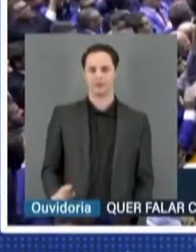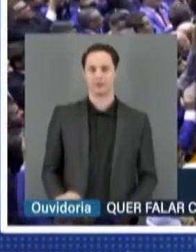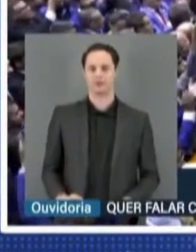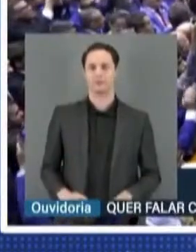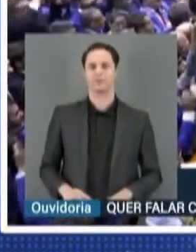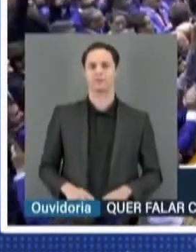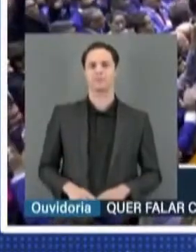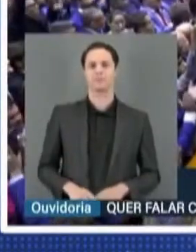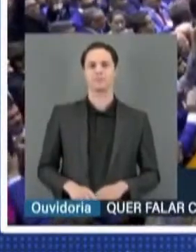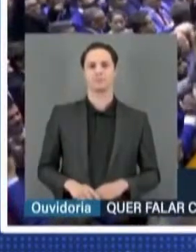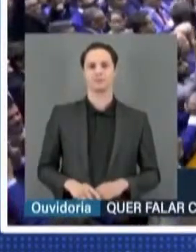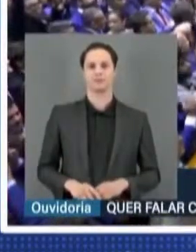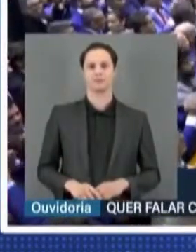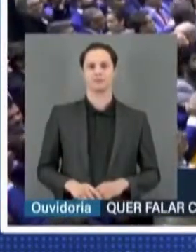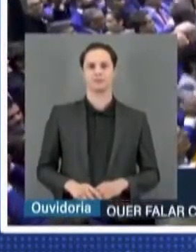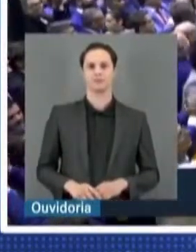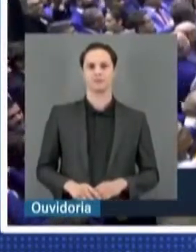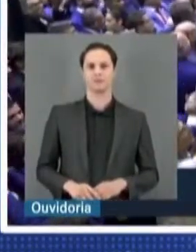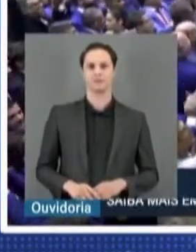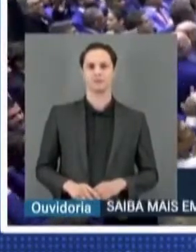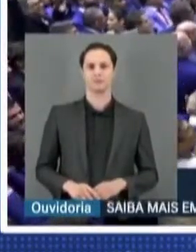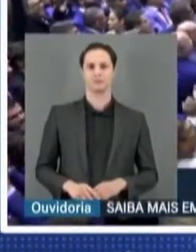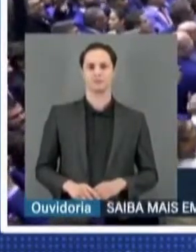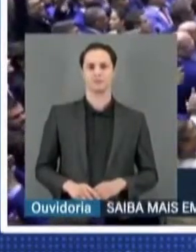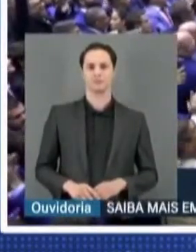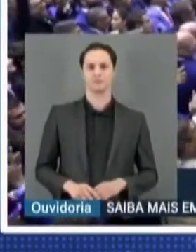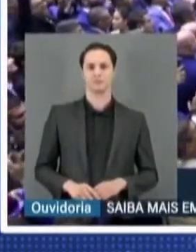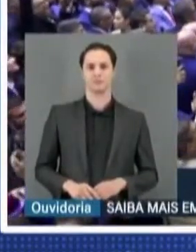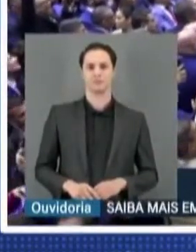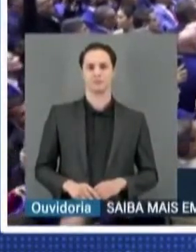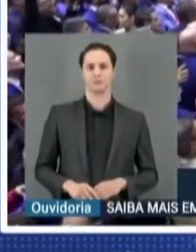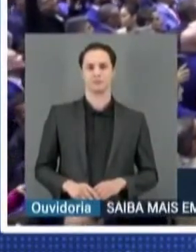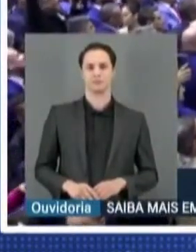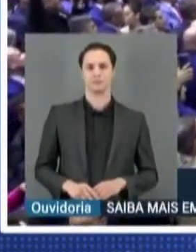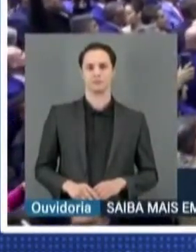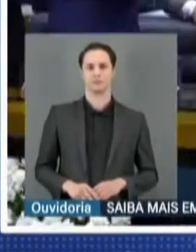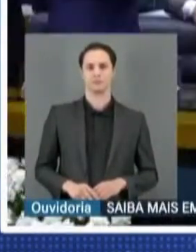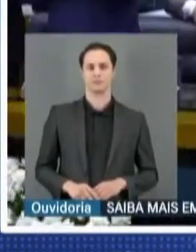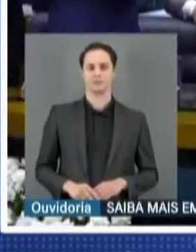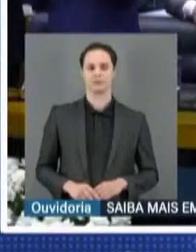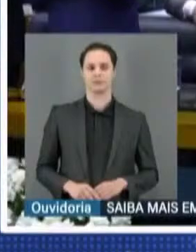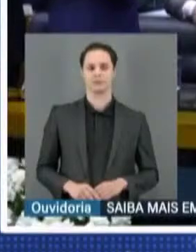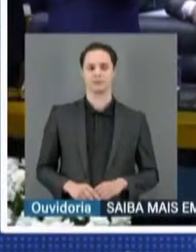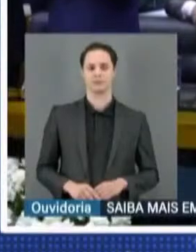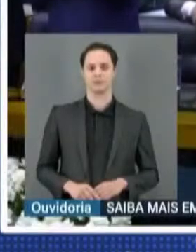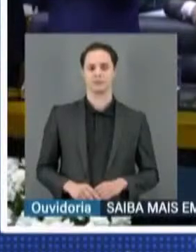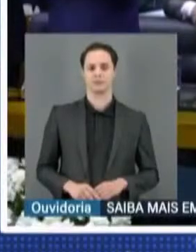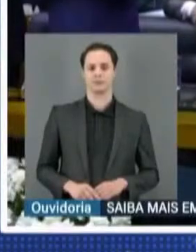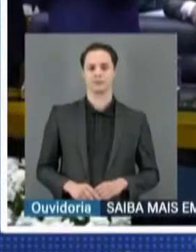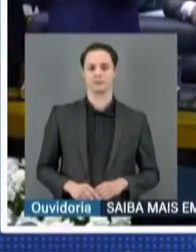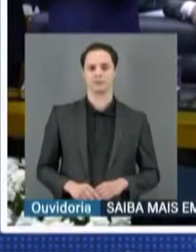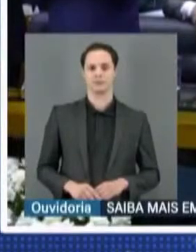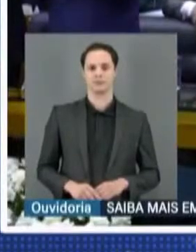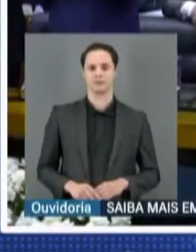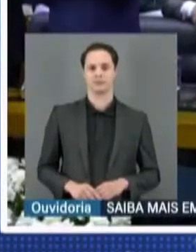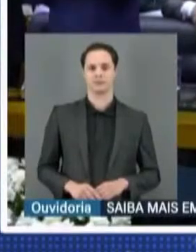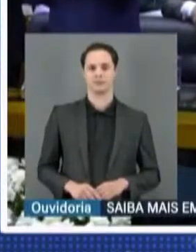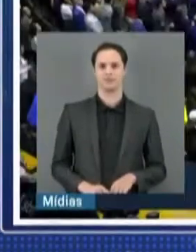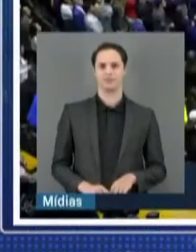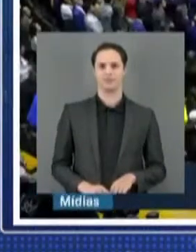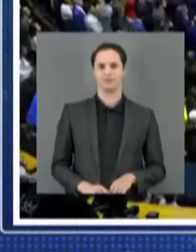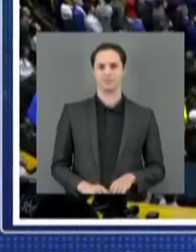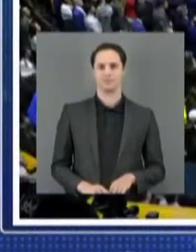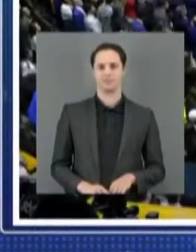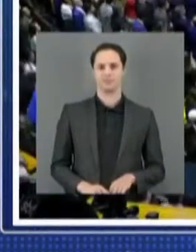uma instabilidade no Congresso, não tem maioria, tem que negociar ali no varejo, as pautas que